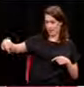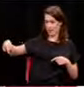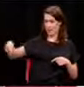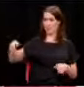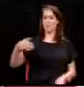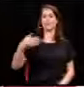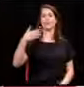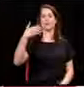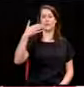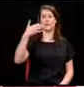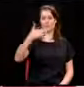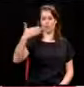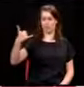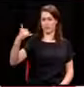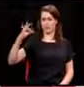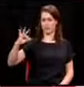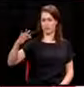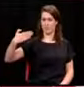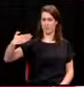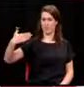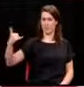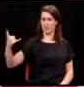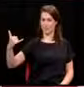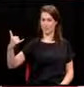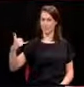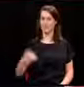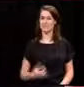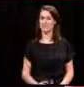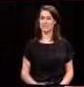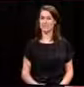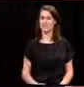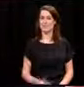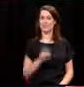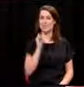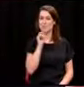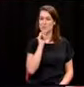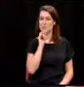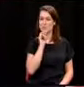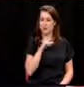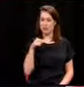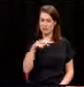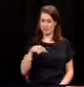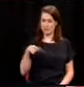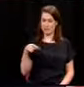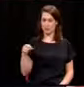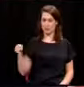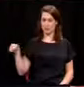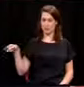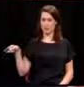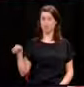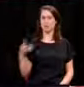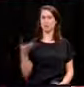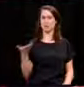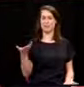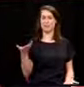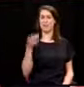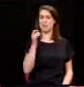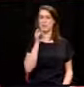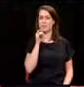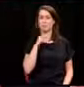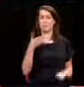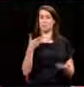12472. 12472, então, que tem estado a passar em rodapé, cá está, 12472, vai